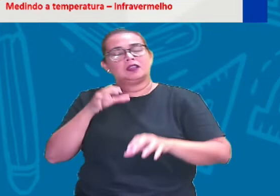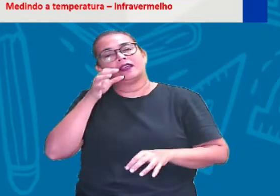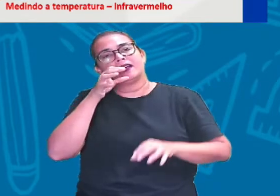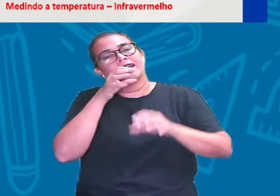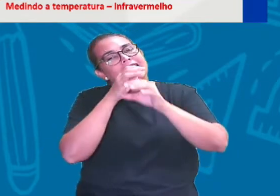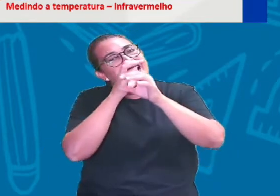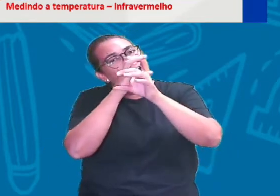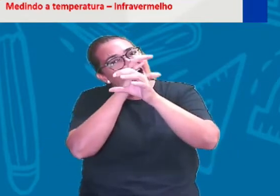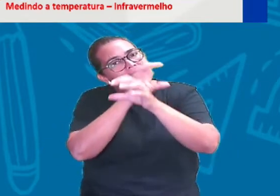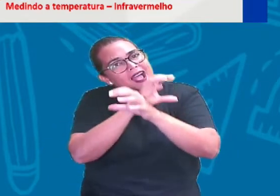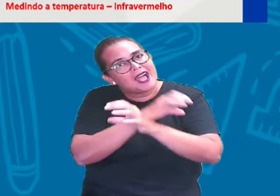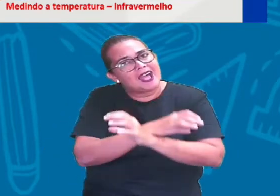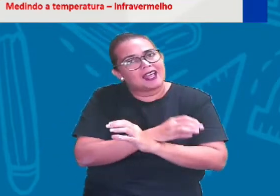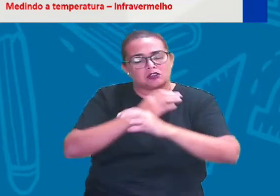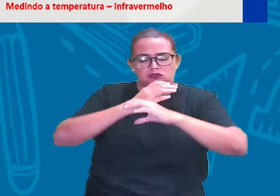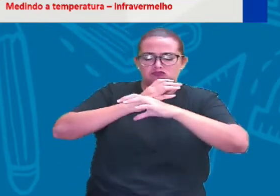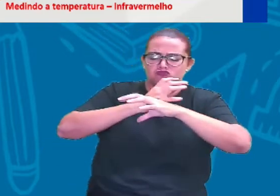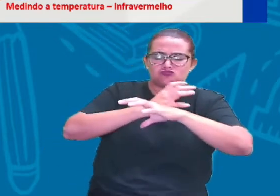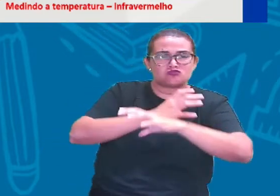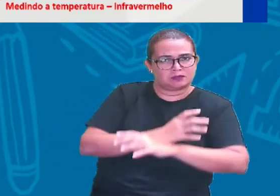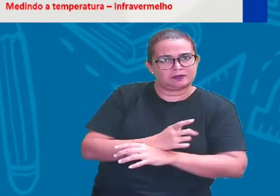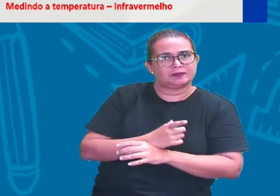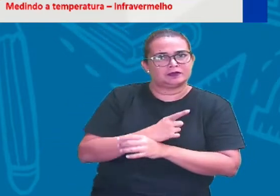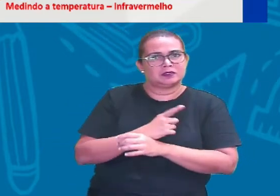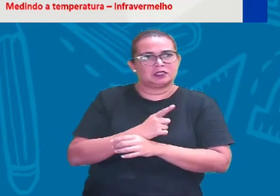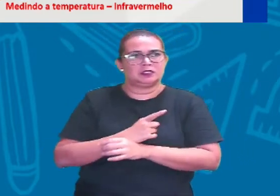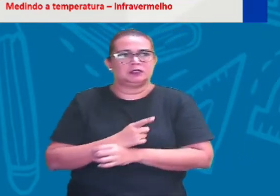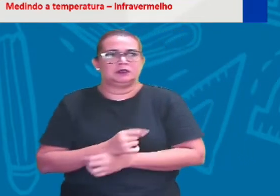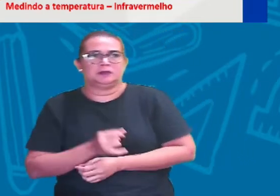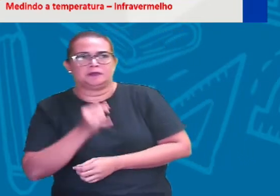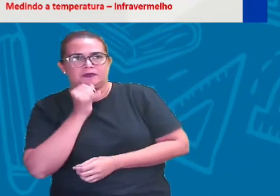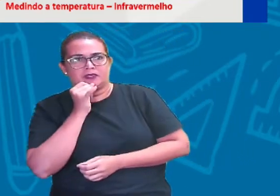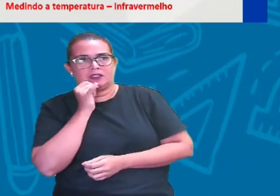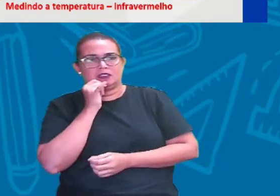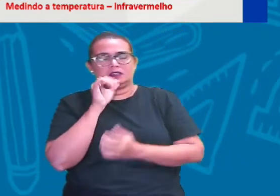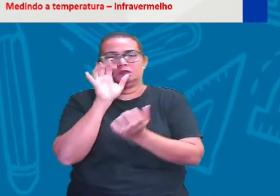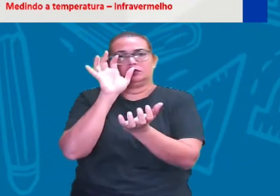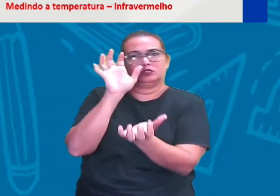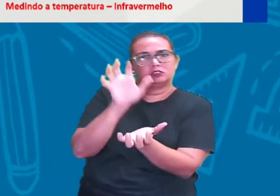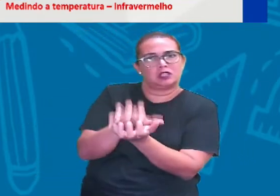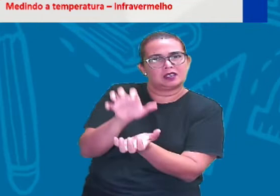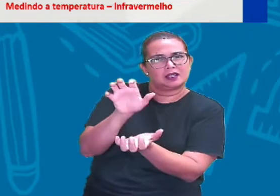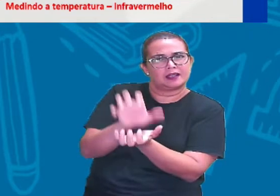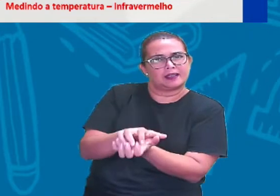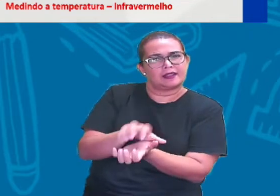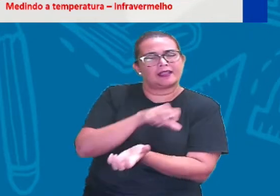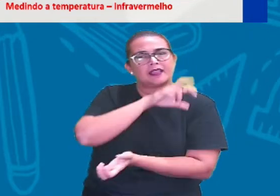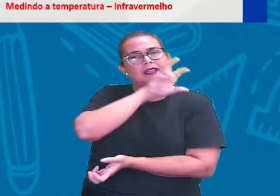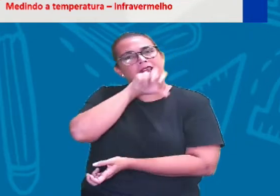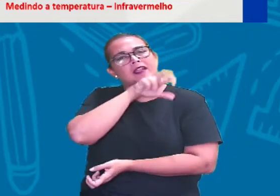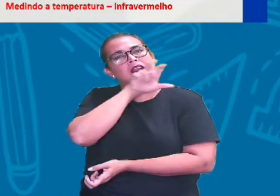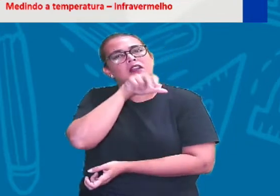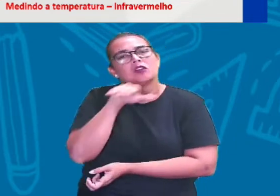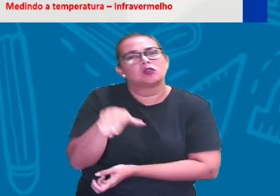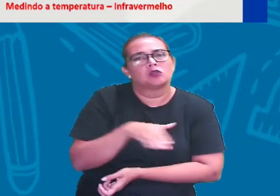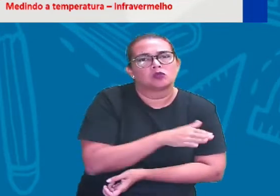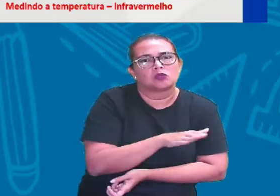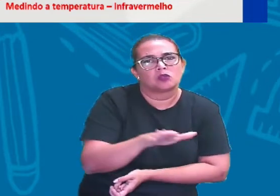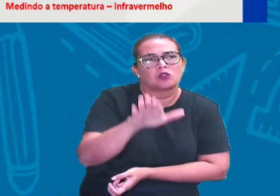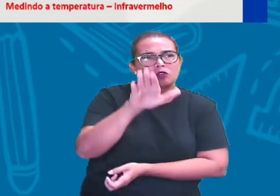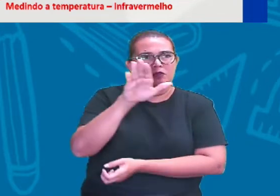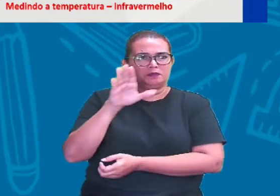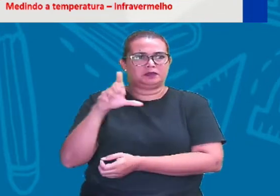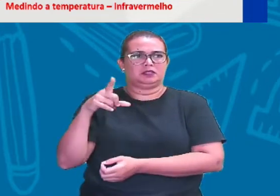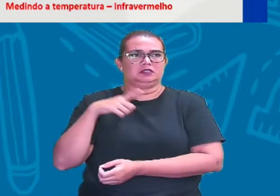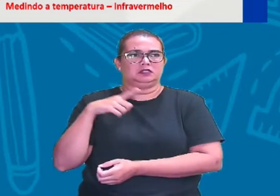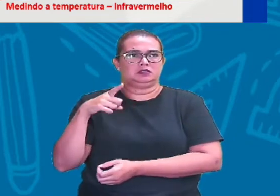tipo um réptil, um jacaré, tá? Uma cobra, sempre eles vão ter o quê?